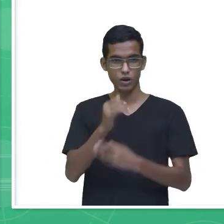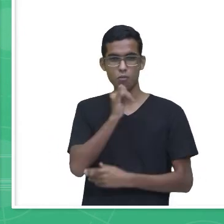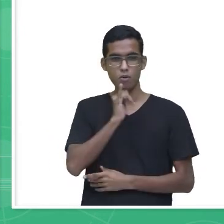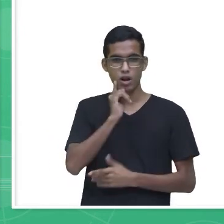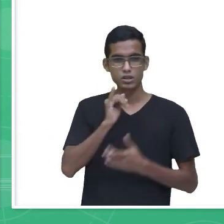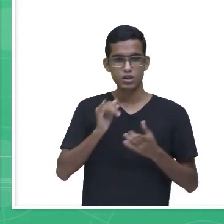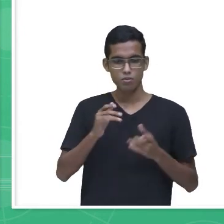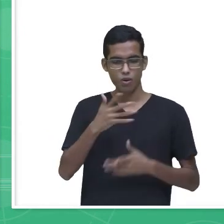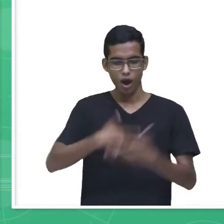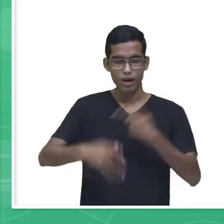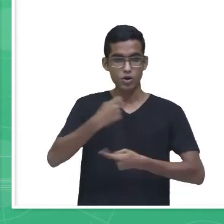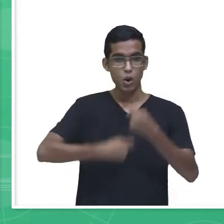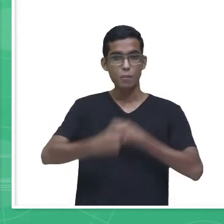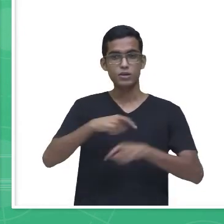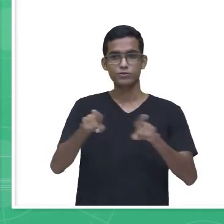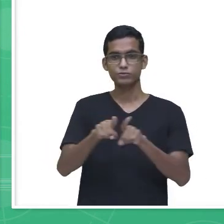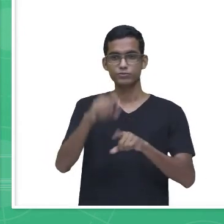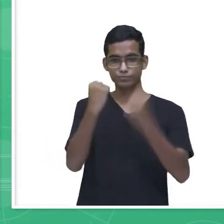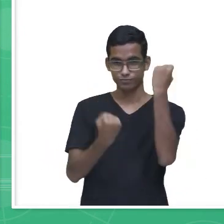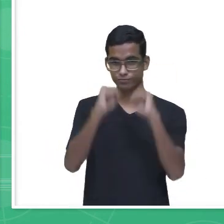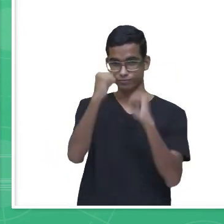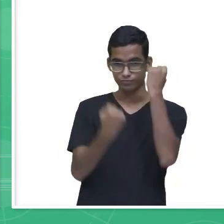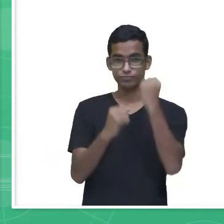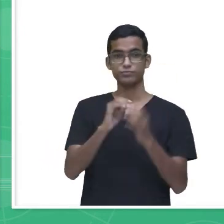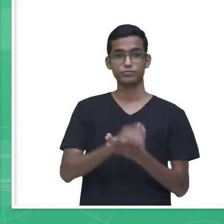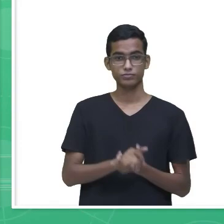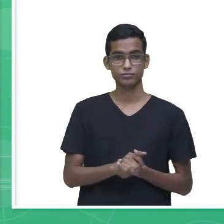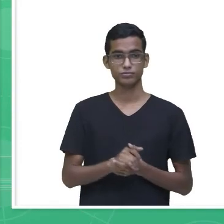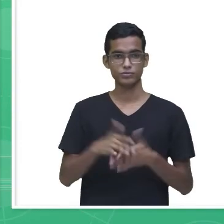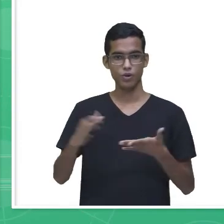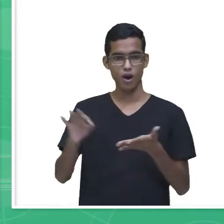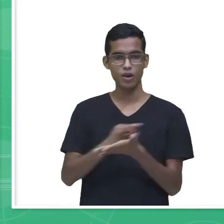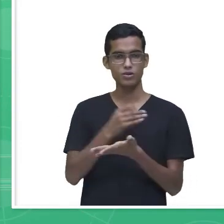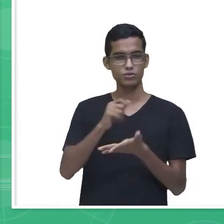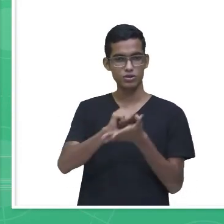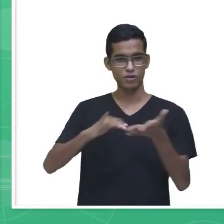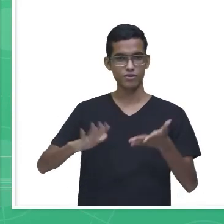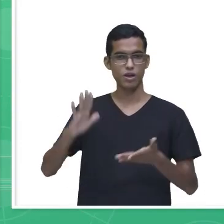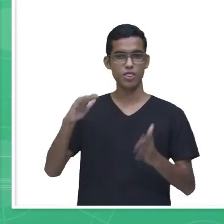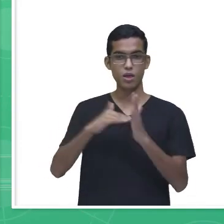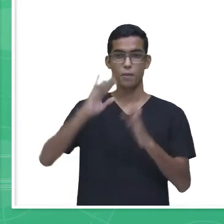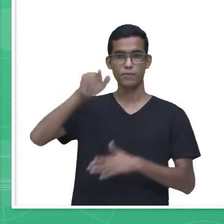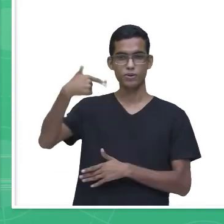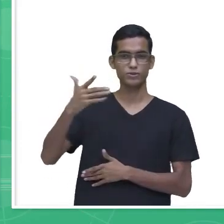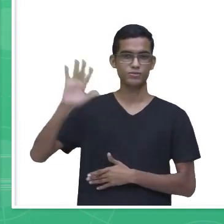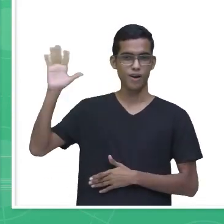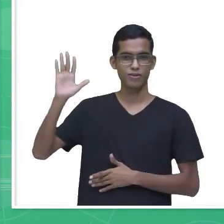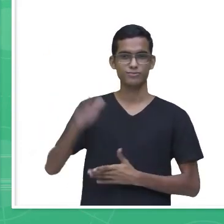comerciais. Então, essa foi a nossa correção do Exercitando. Eu fico por aqui e até uma próxima.